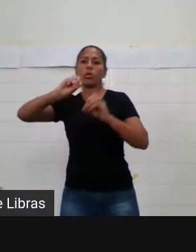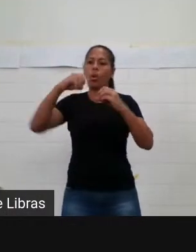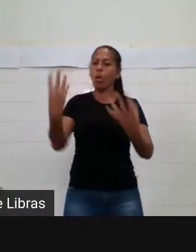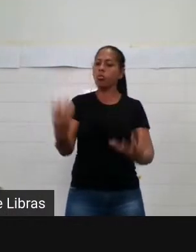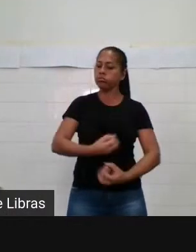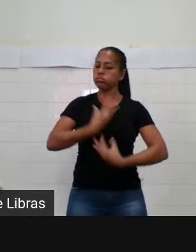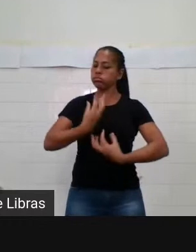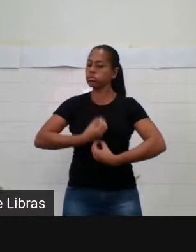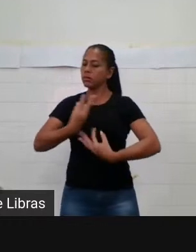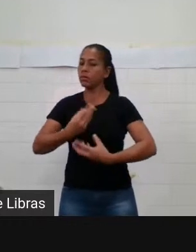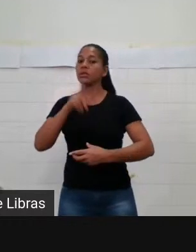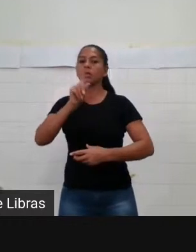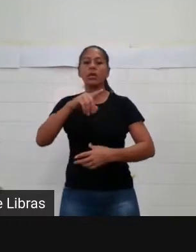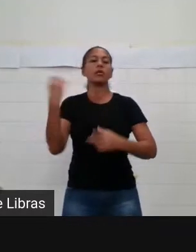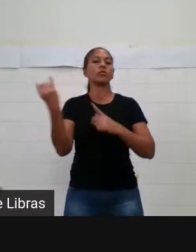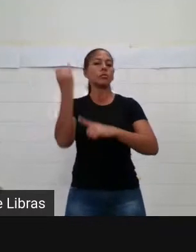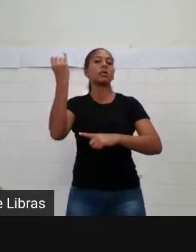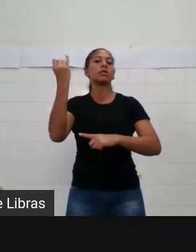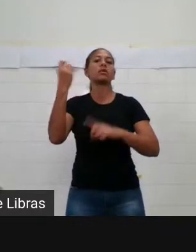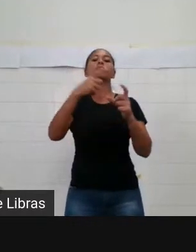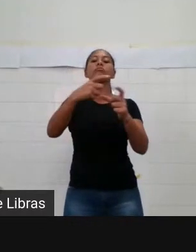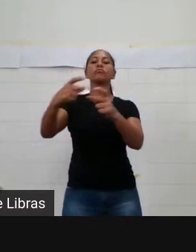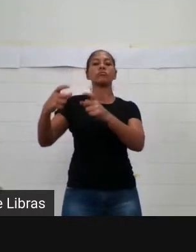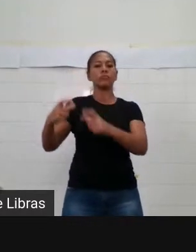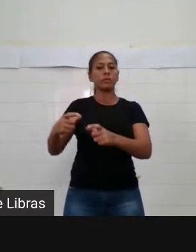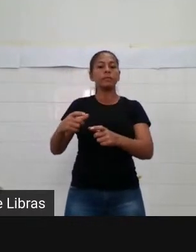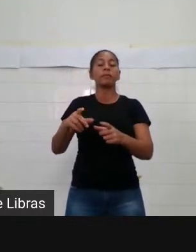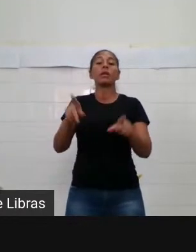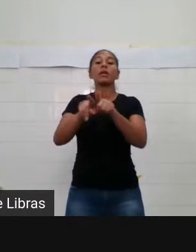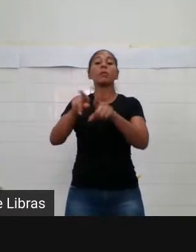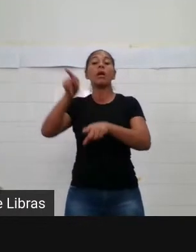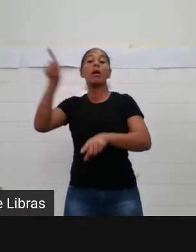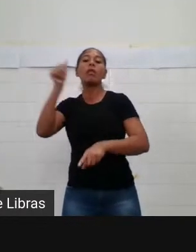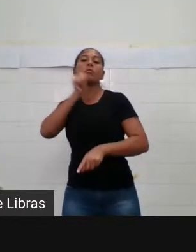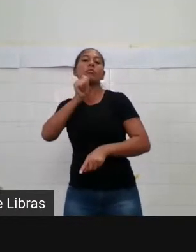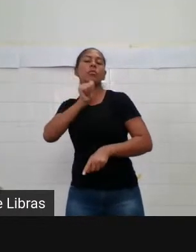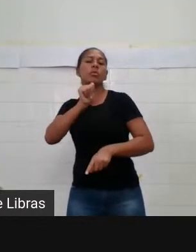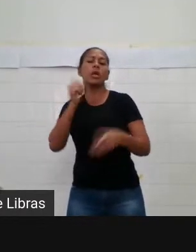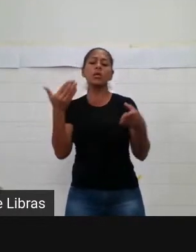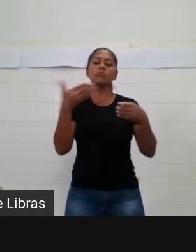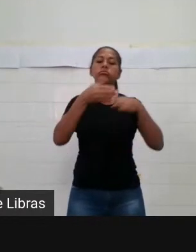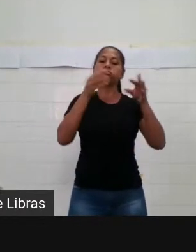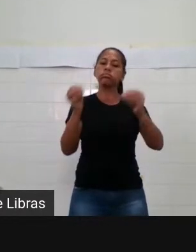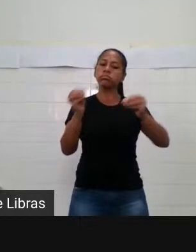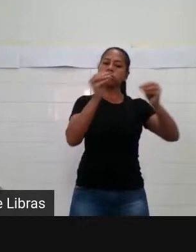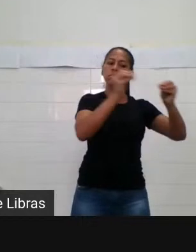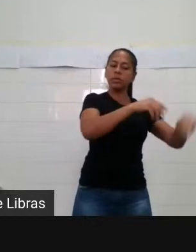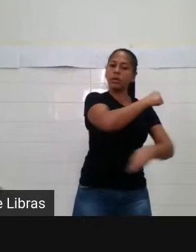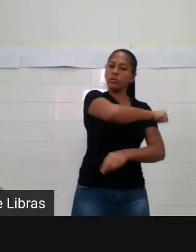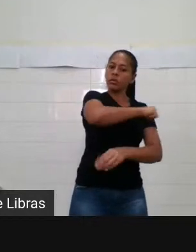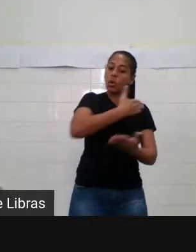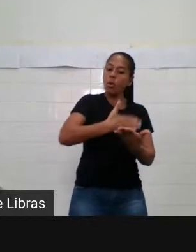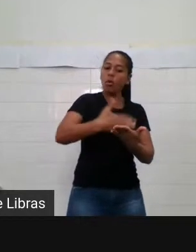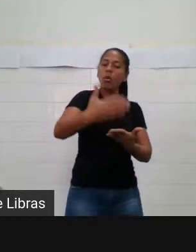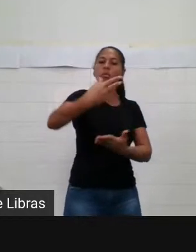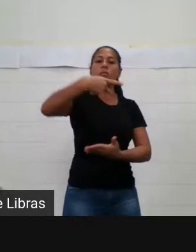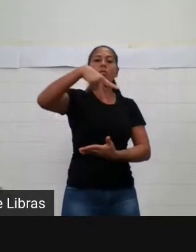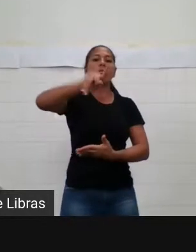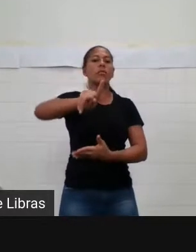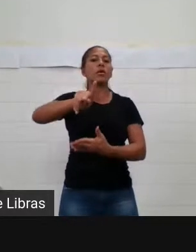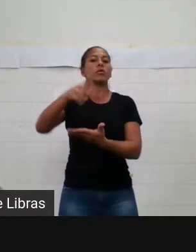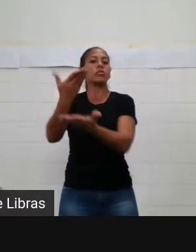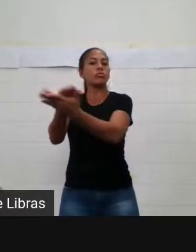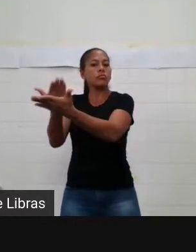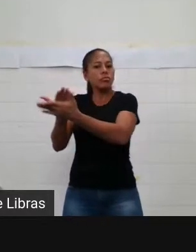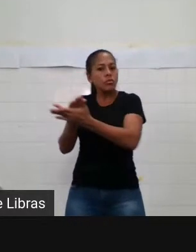isso, obviamente, tem o seu lugar. A Conceição migra para o Rio. Ela começa os seus estudos, né,